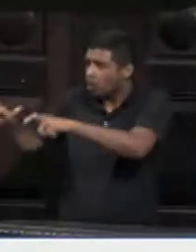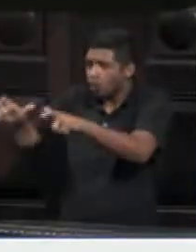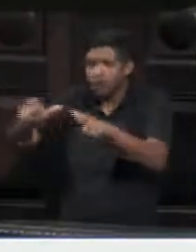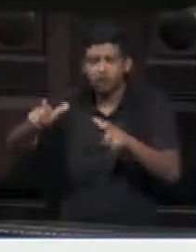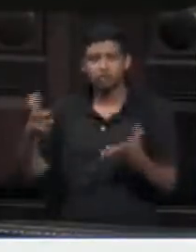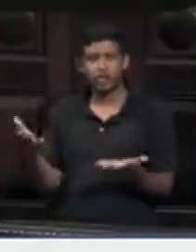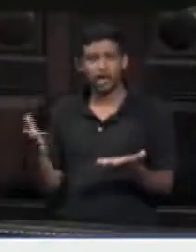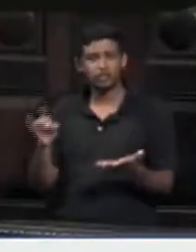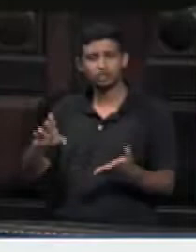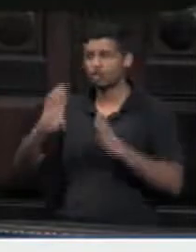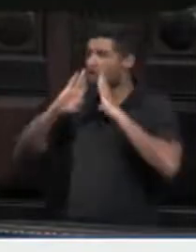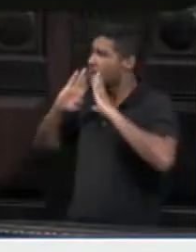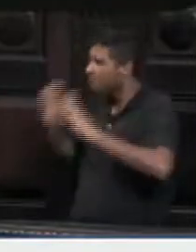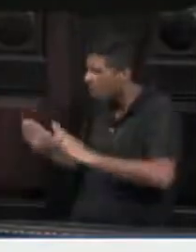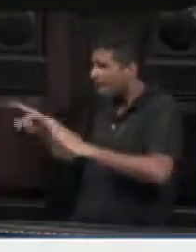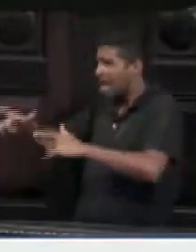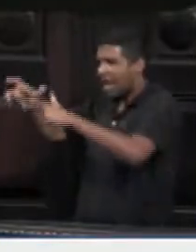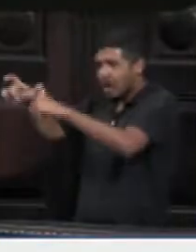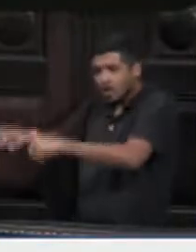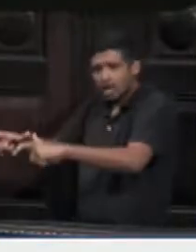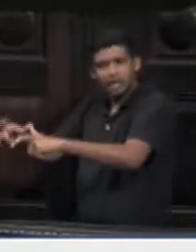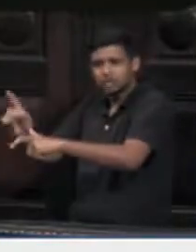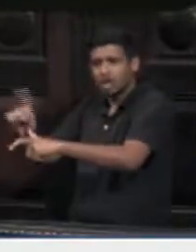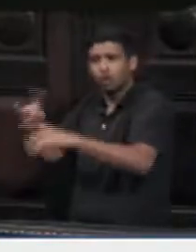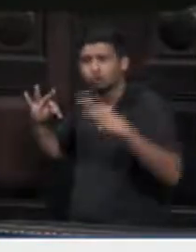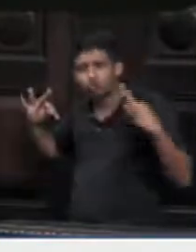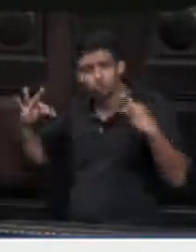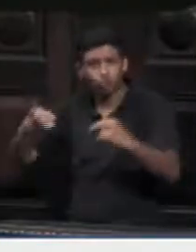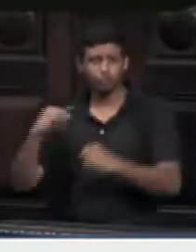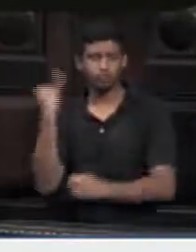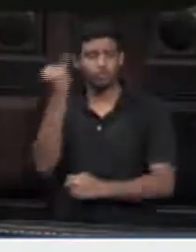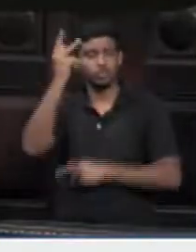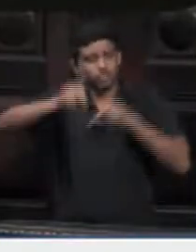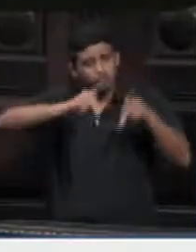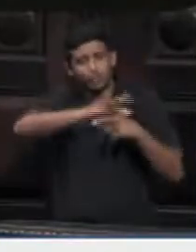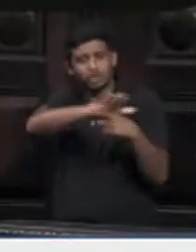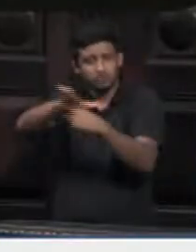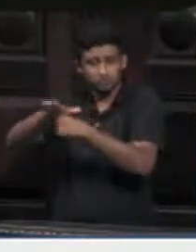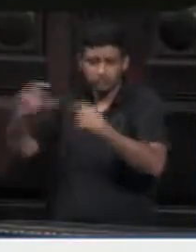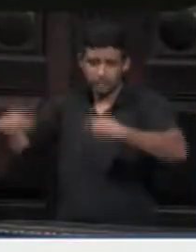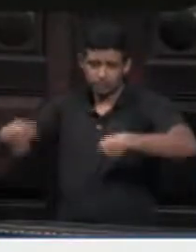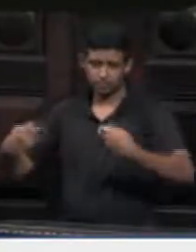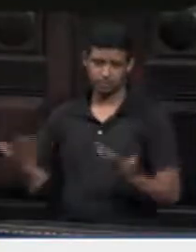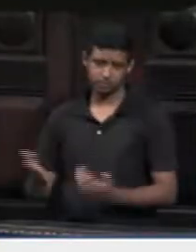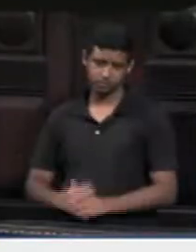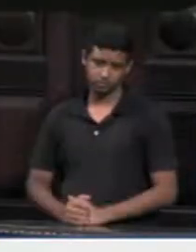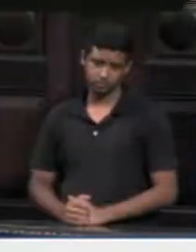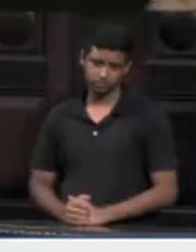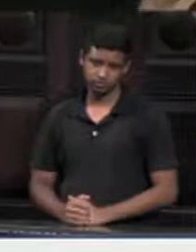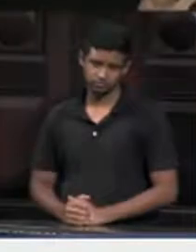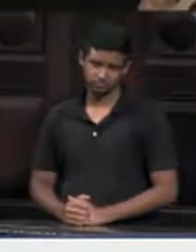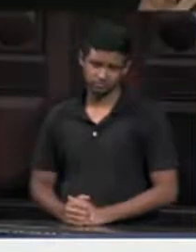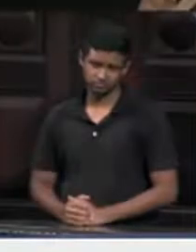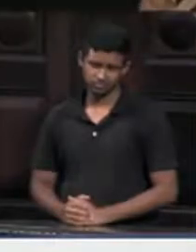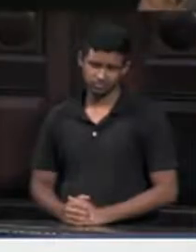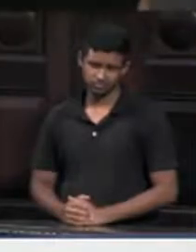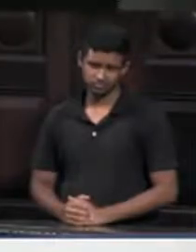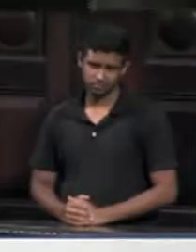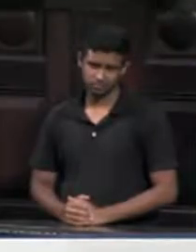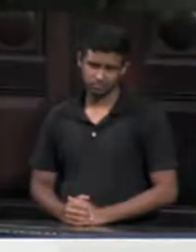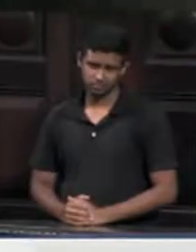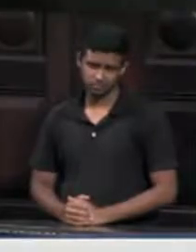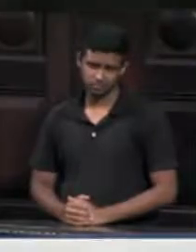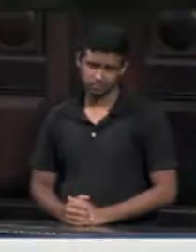de cartografia, se você não tratar de planos, se você não tratar de projetos, se você não tratar de uma série de questões, ordenamento